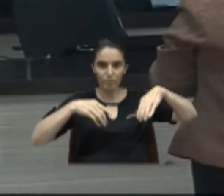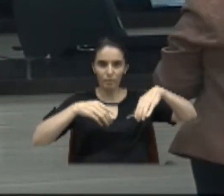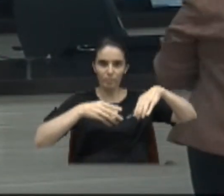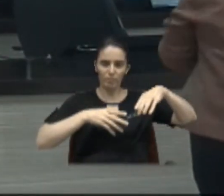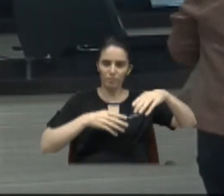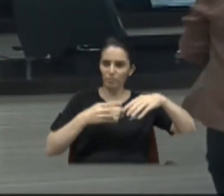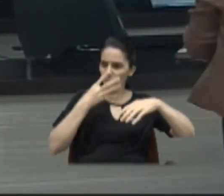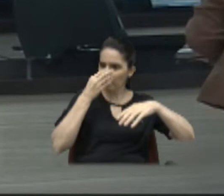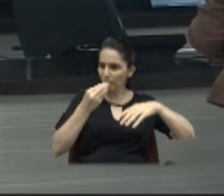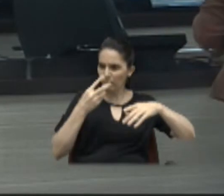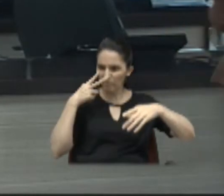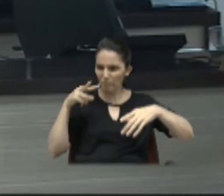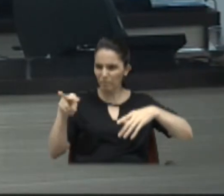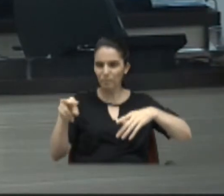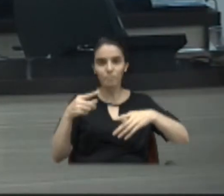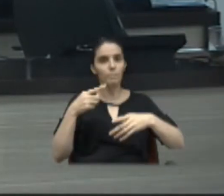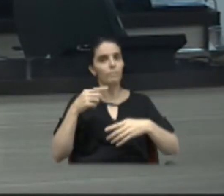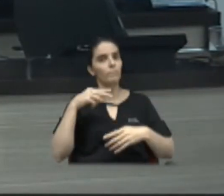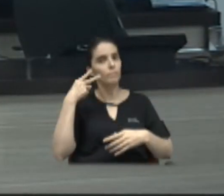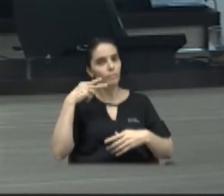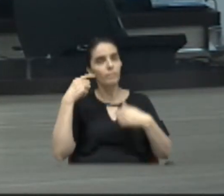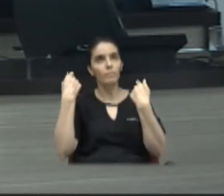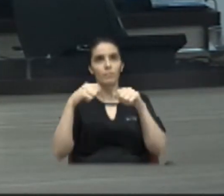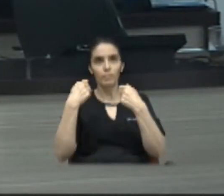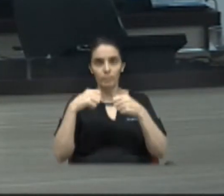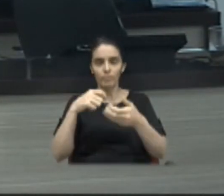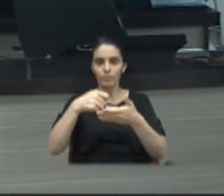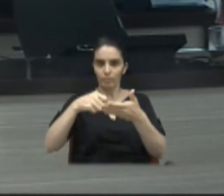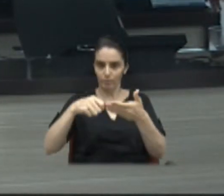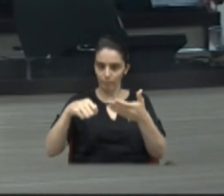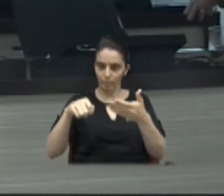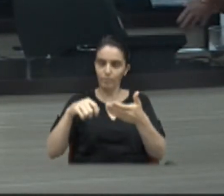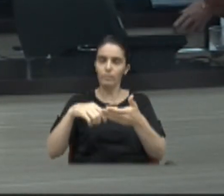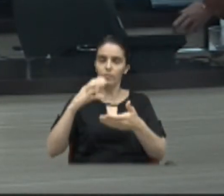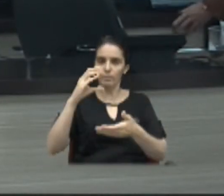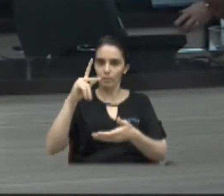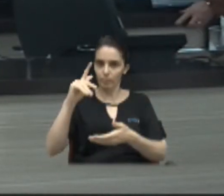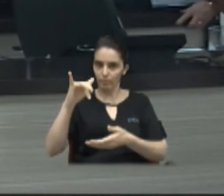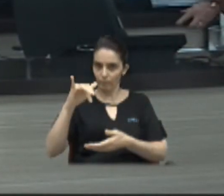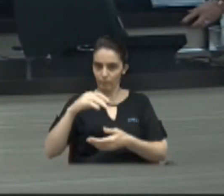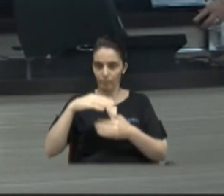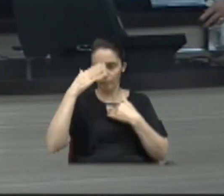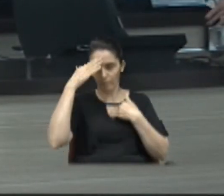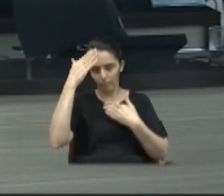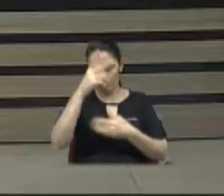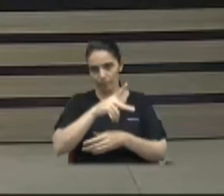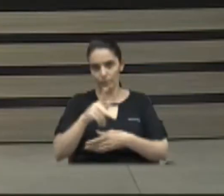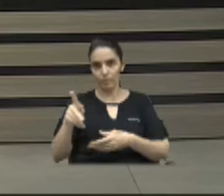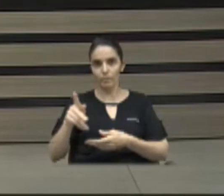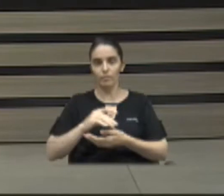Então, eu, como vereador, me sinto na obrigação de assinar essa CPI. Obrigado, presidente.